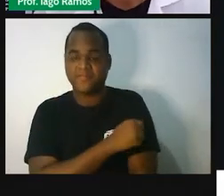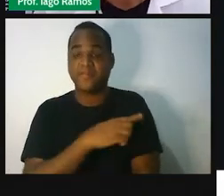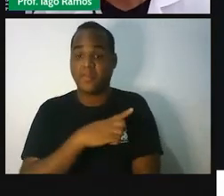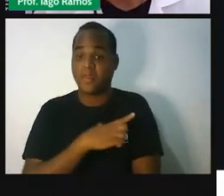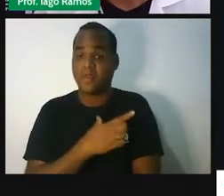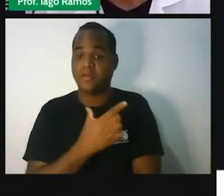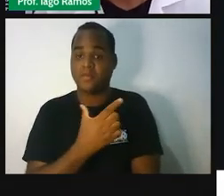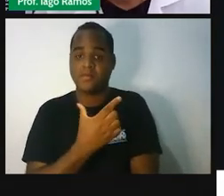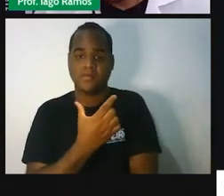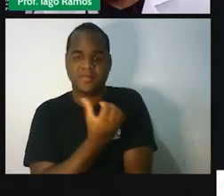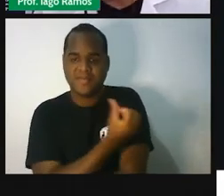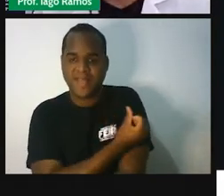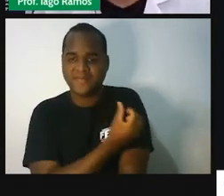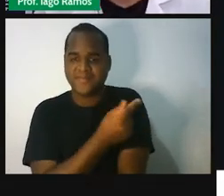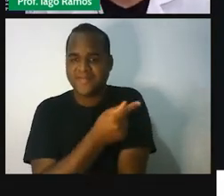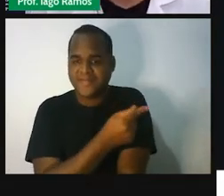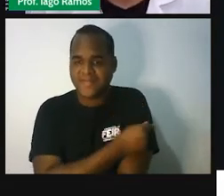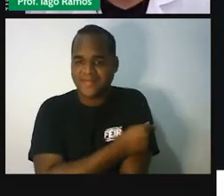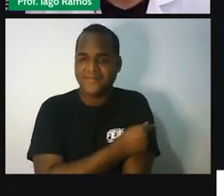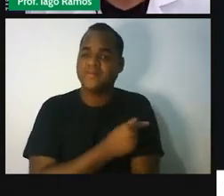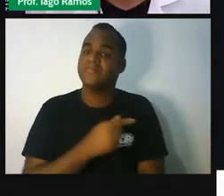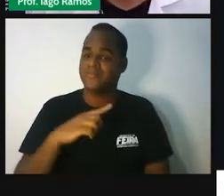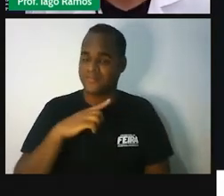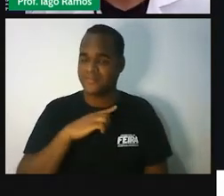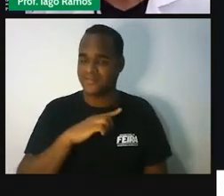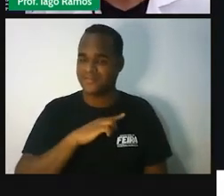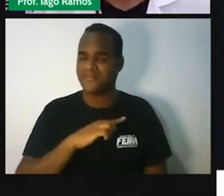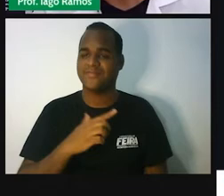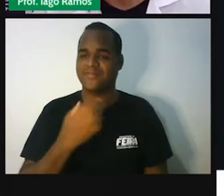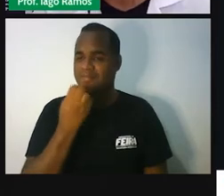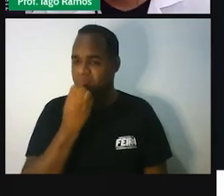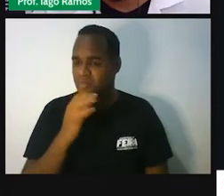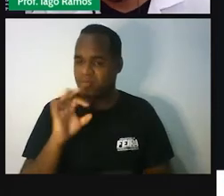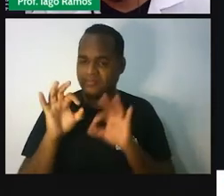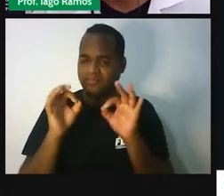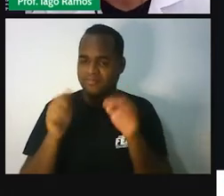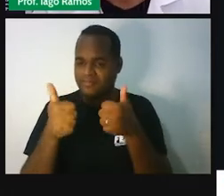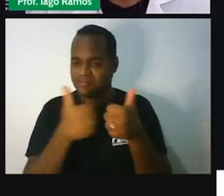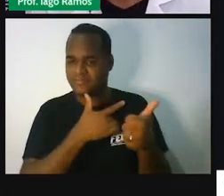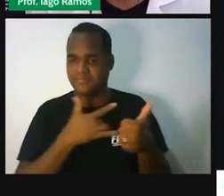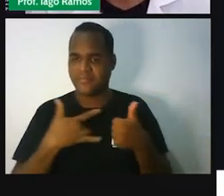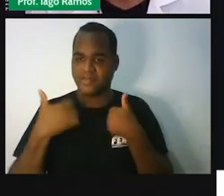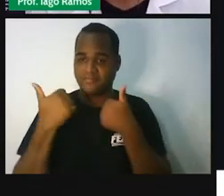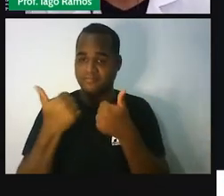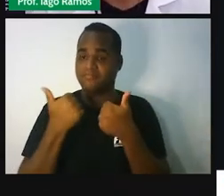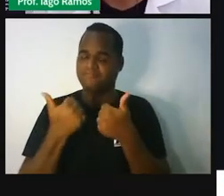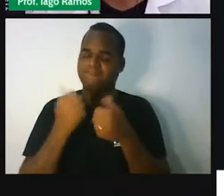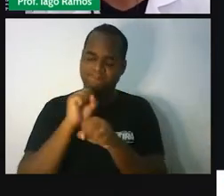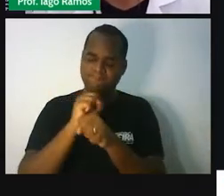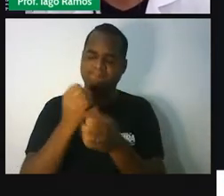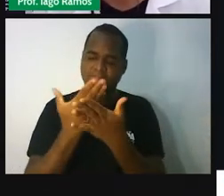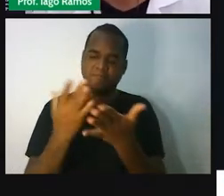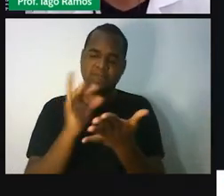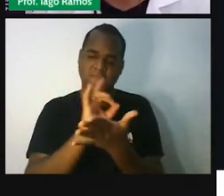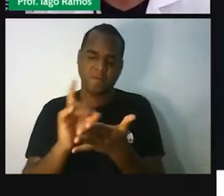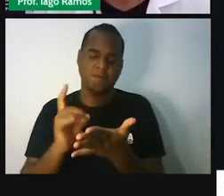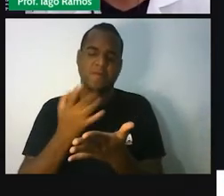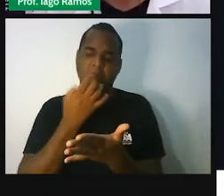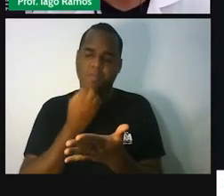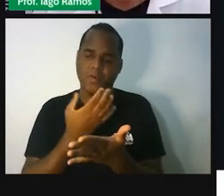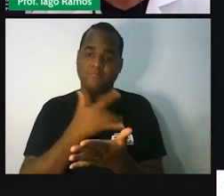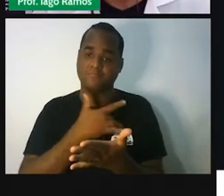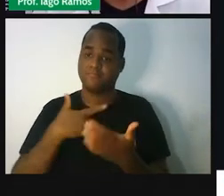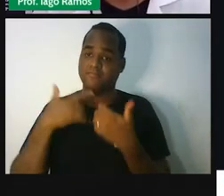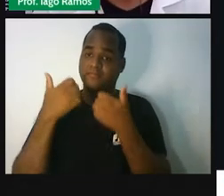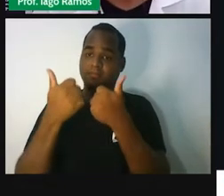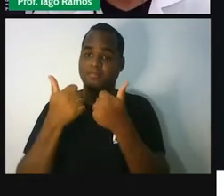sexto e do sétimo ano. Tudo bem com vocês? Eu espero que sim, tudo bem